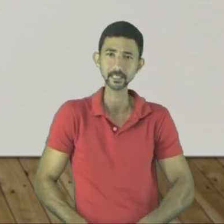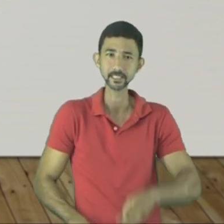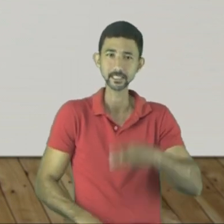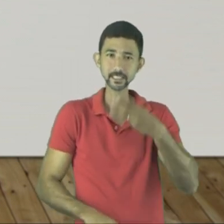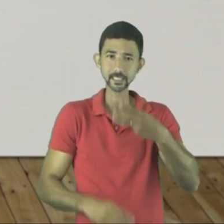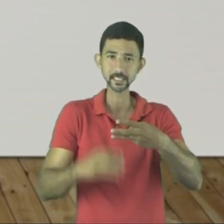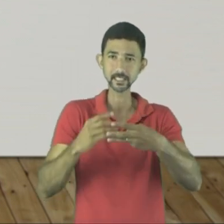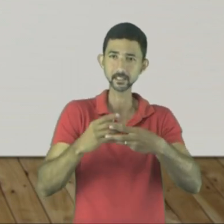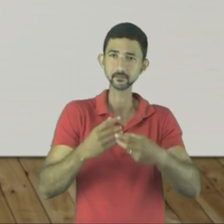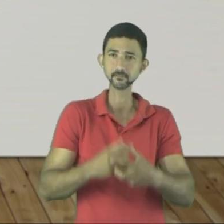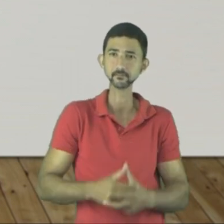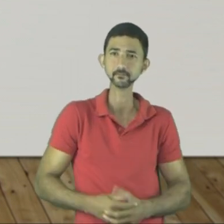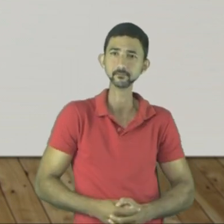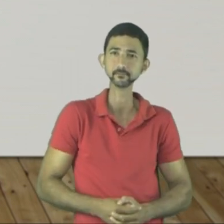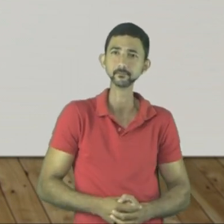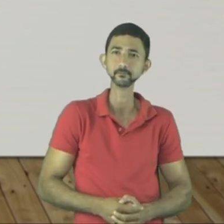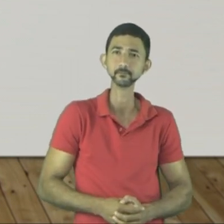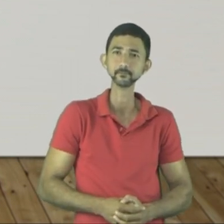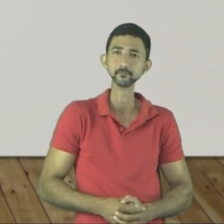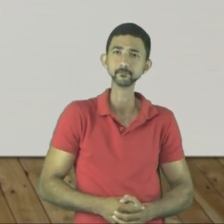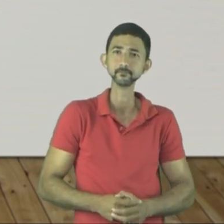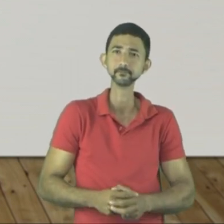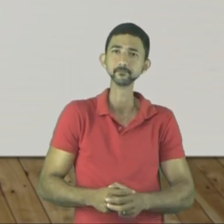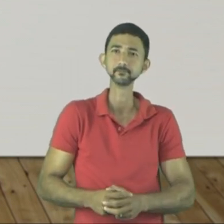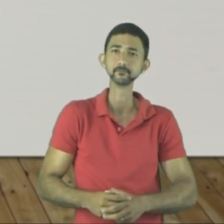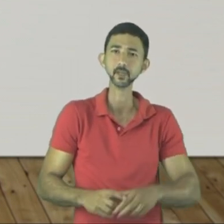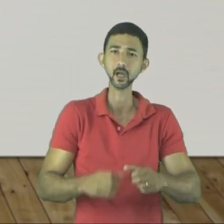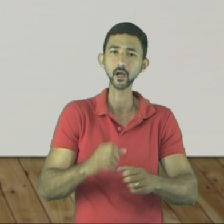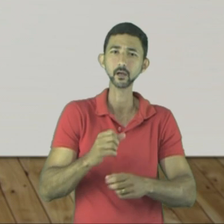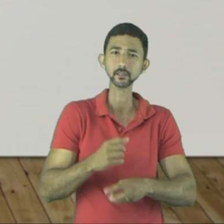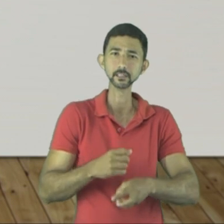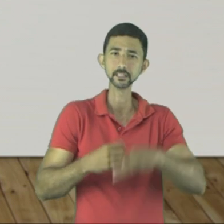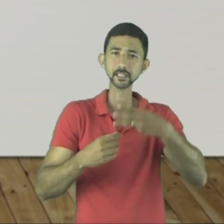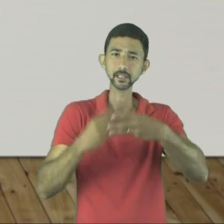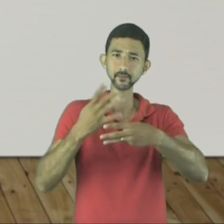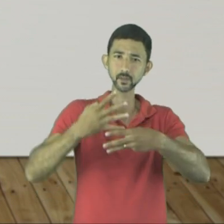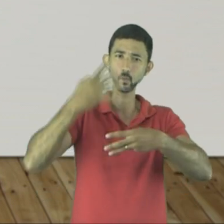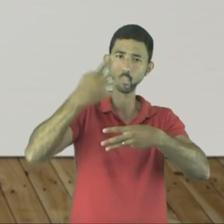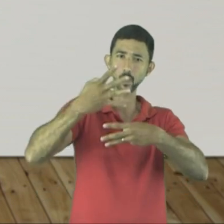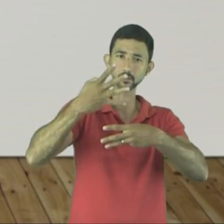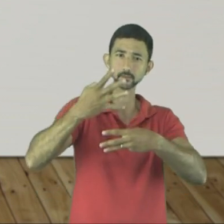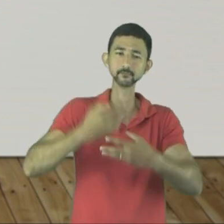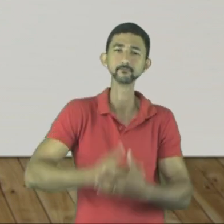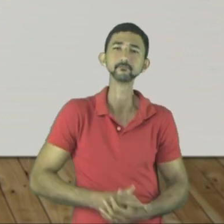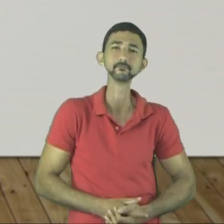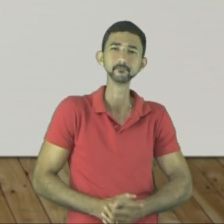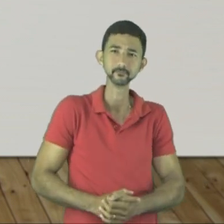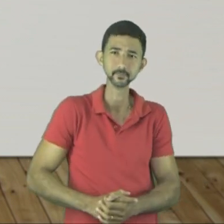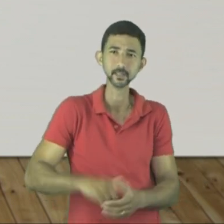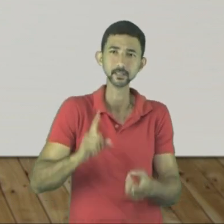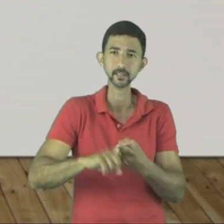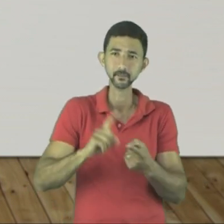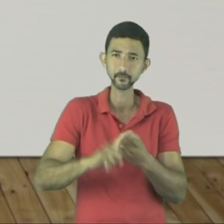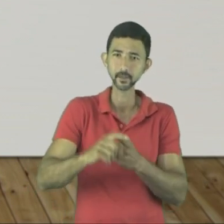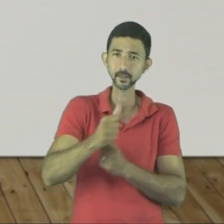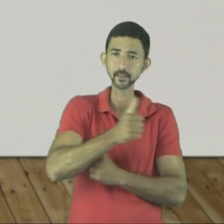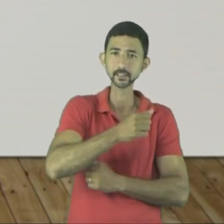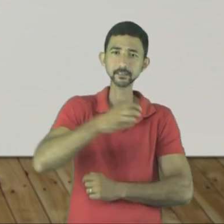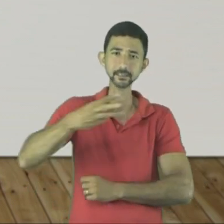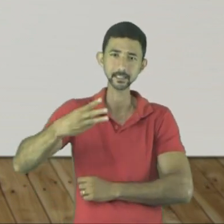potenciação, tá? 3 aparecendo 4 vezes. A mesma coisa eu faço com